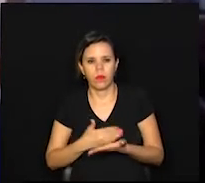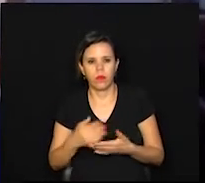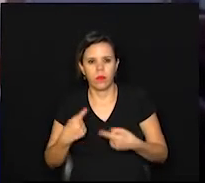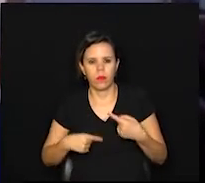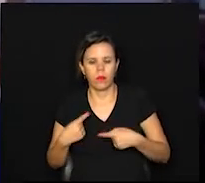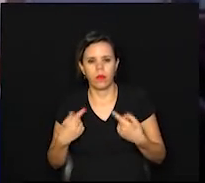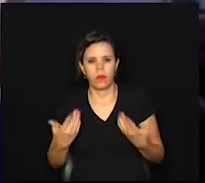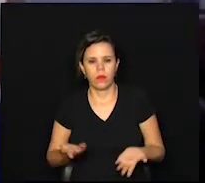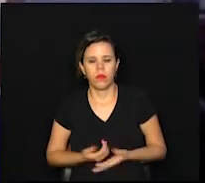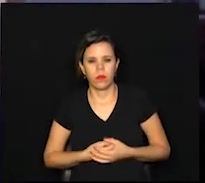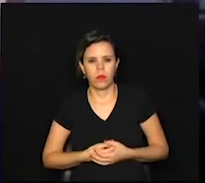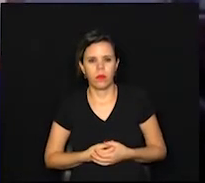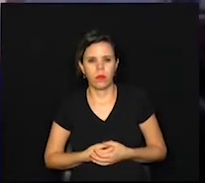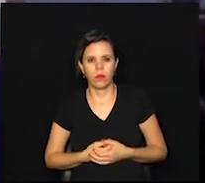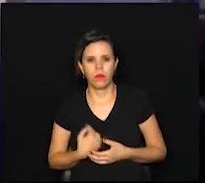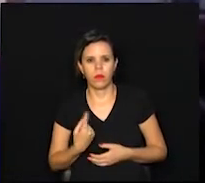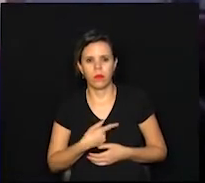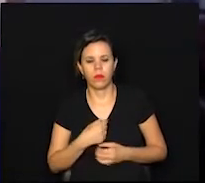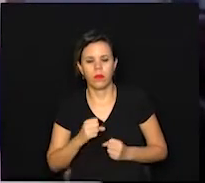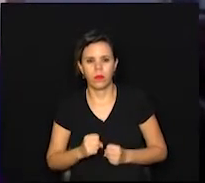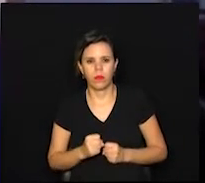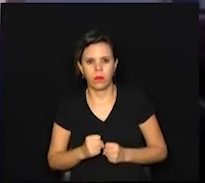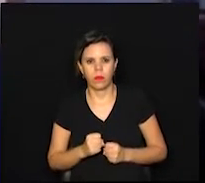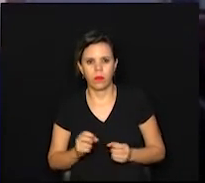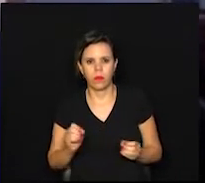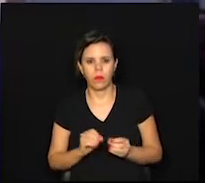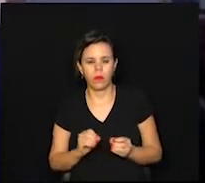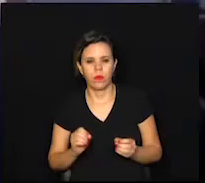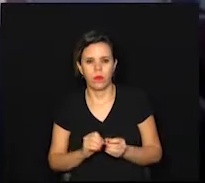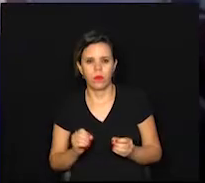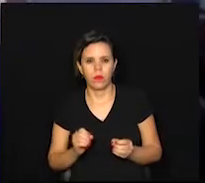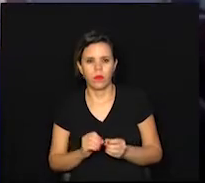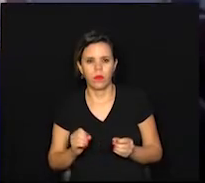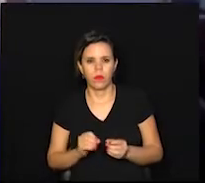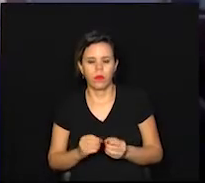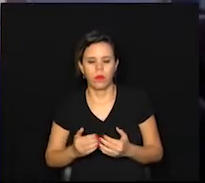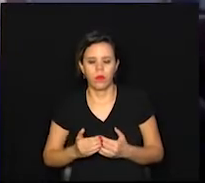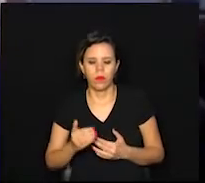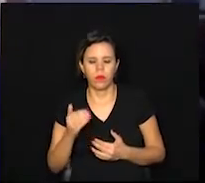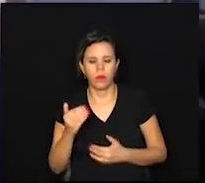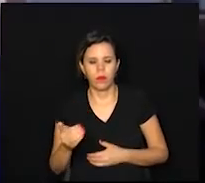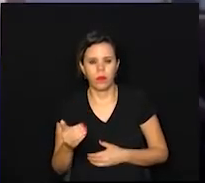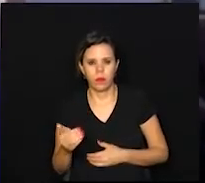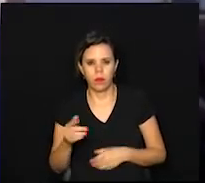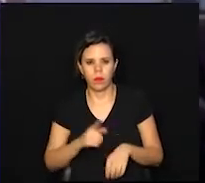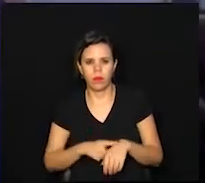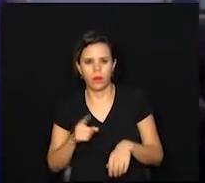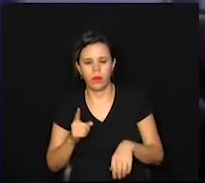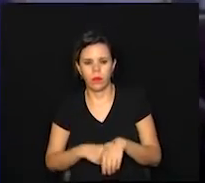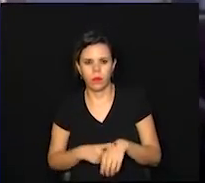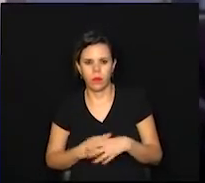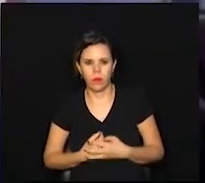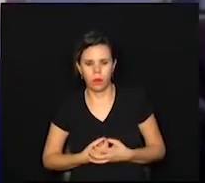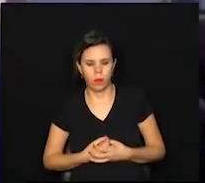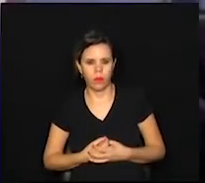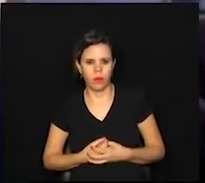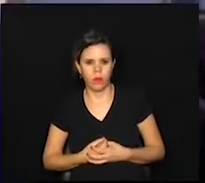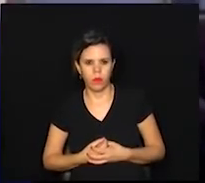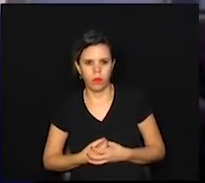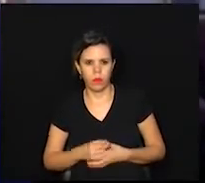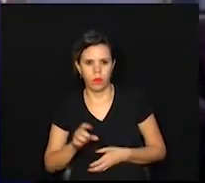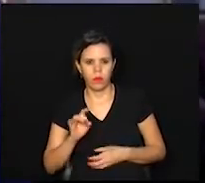isso, né? Para que a gente possa fazer, a partir desse momento, né, não